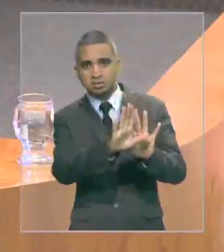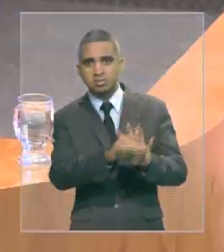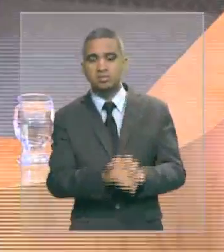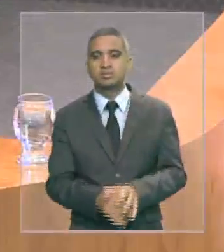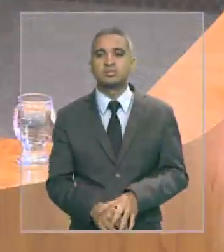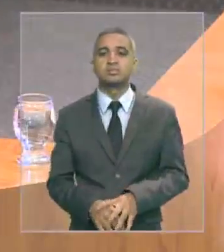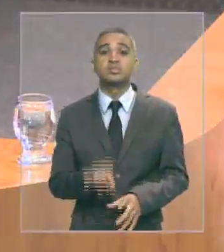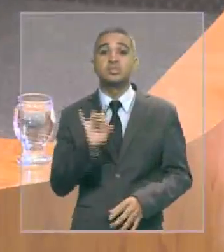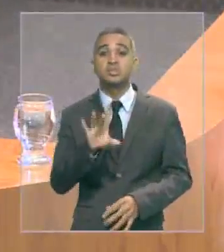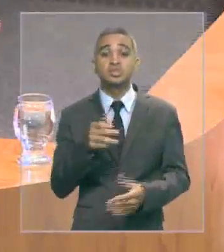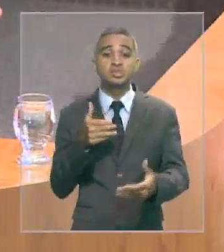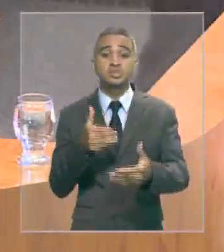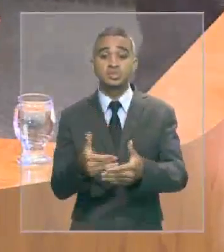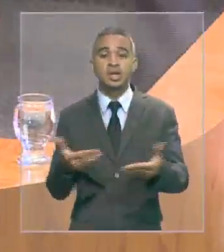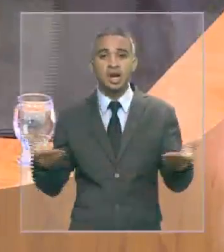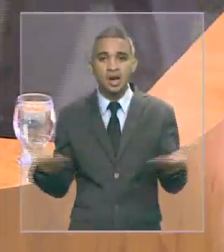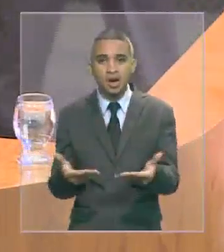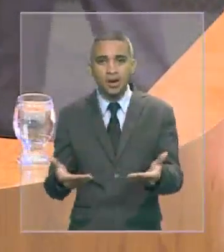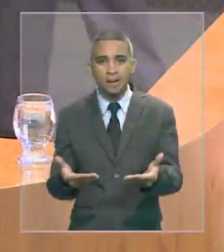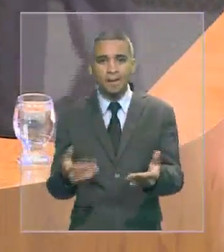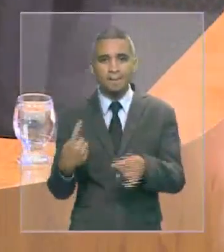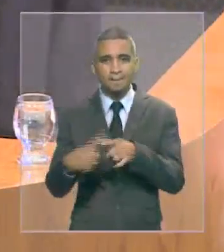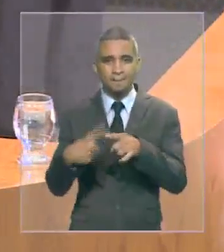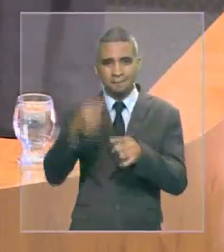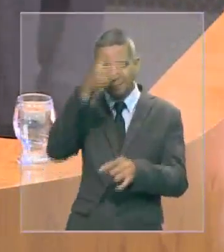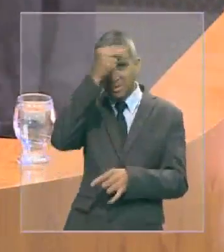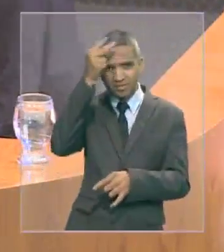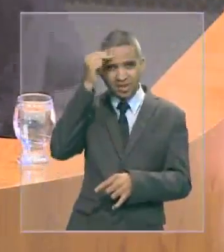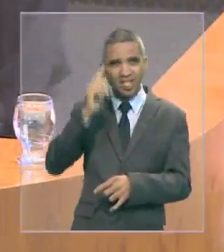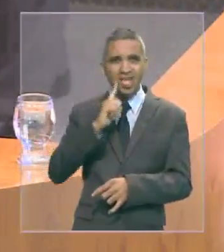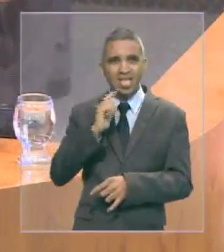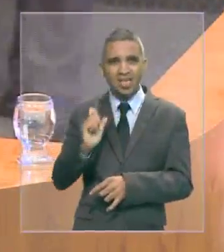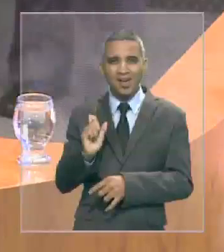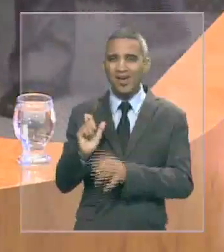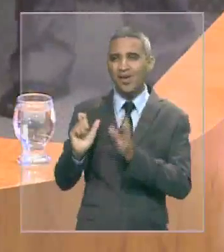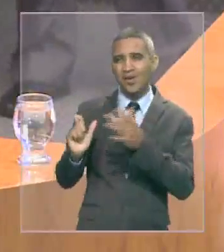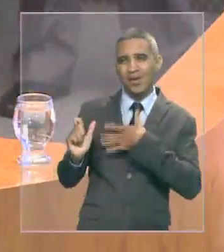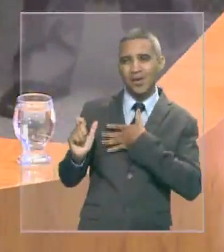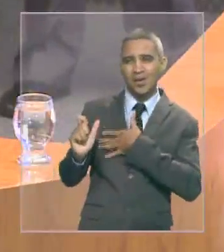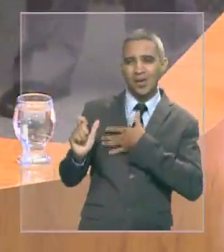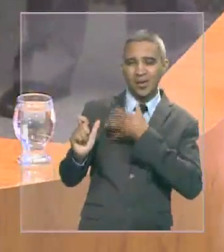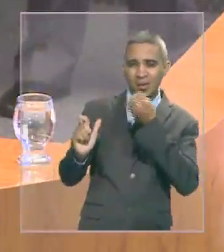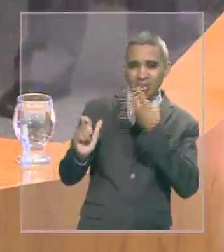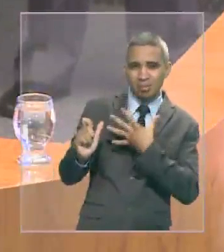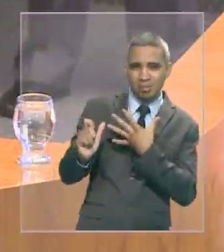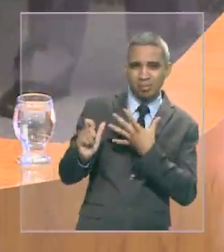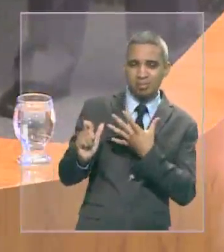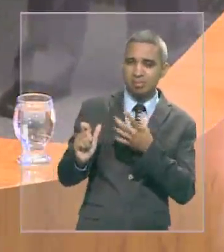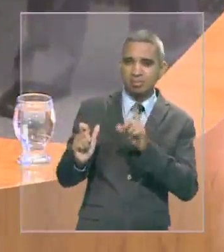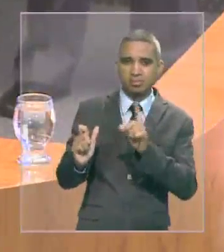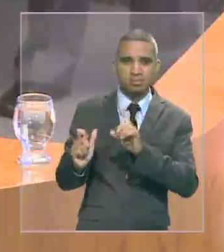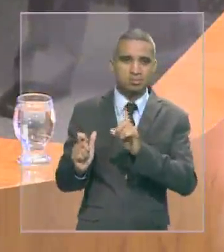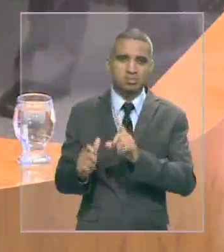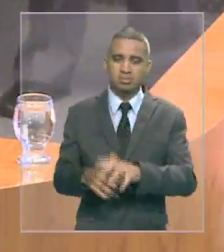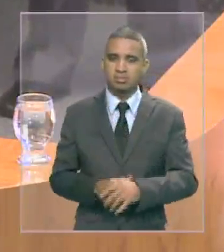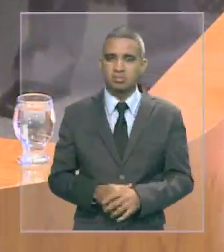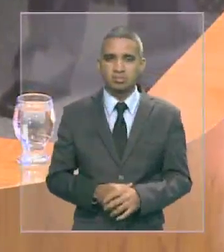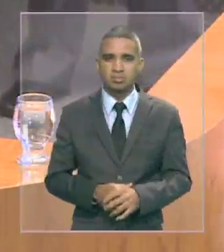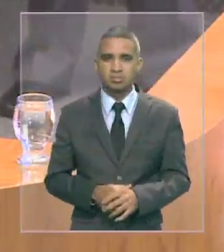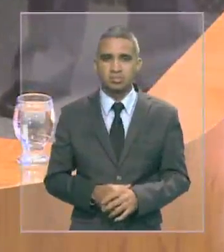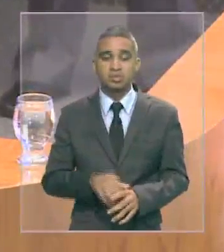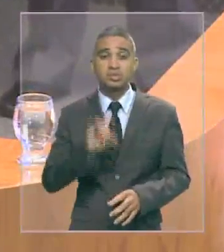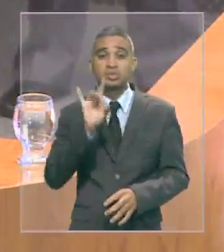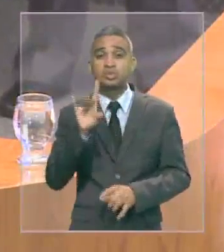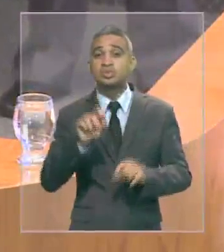o prefeito Edivaldo Holanda é bonzinho? Oh, quão bonzinho é o prefeito Edivaldo Holanda. Só está